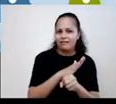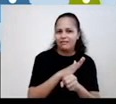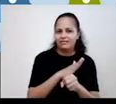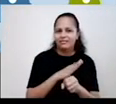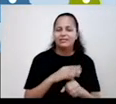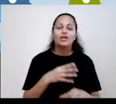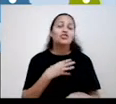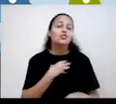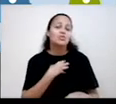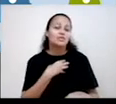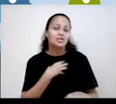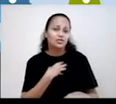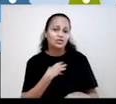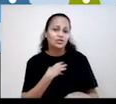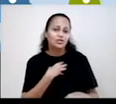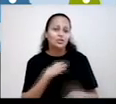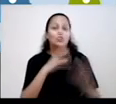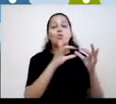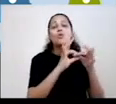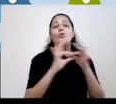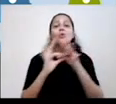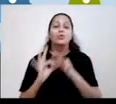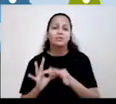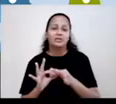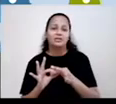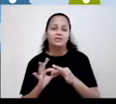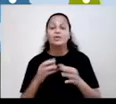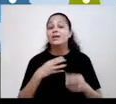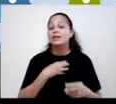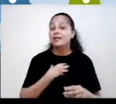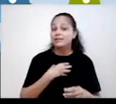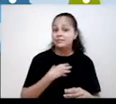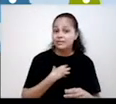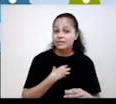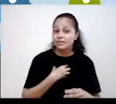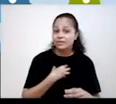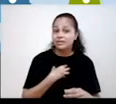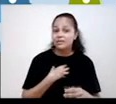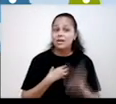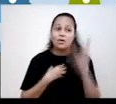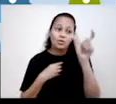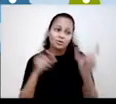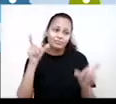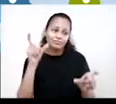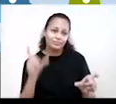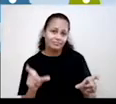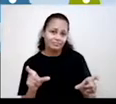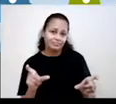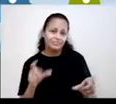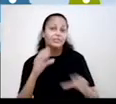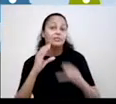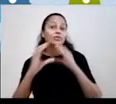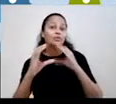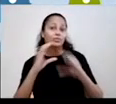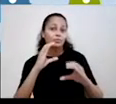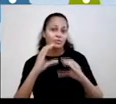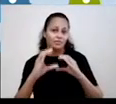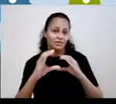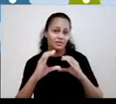Cujo sentido está de acordo com o contexto e a situação em que os interlocutores se comunicam. Então, ele serve para